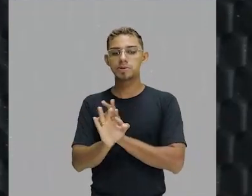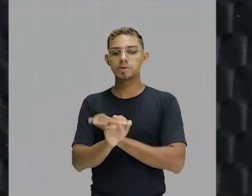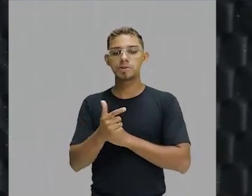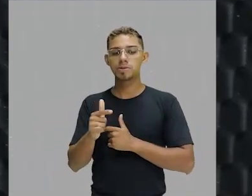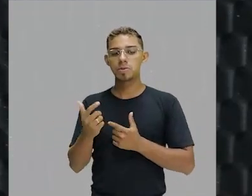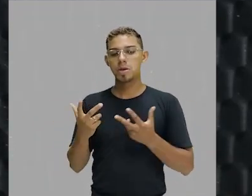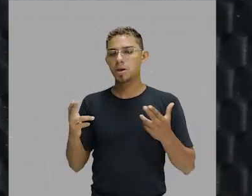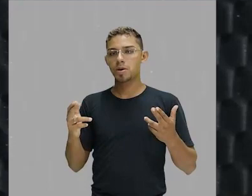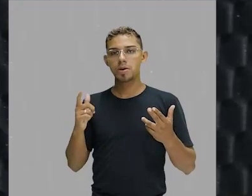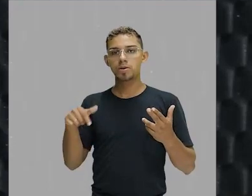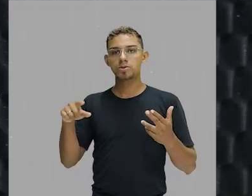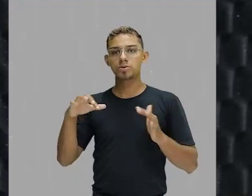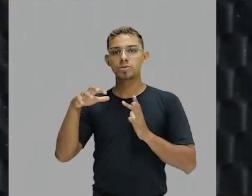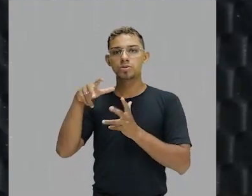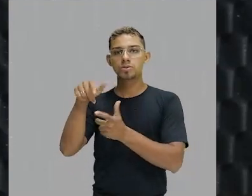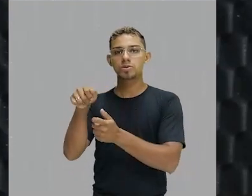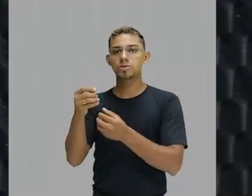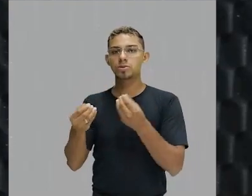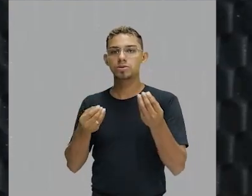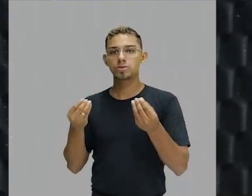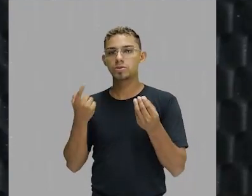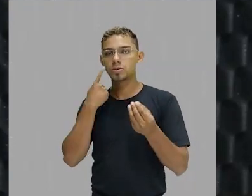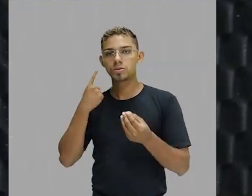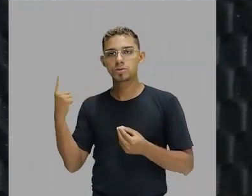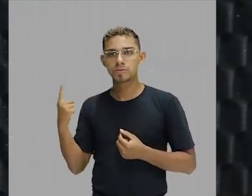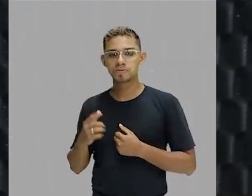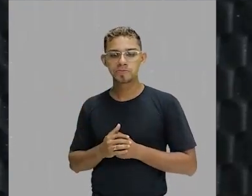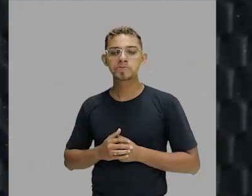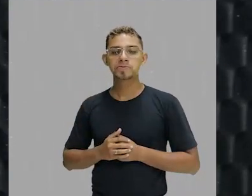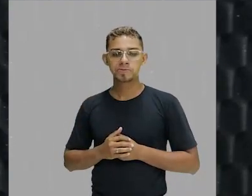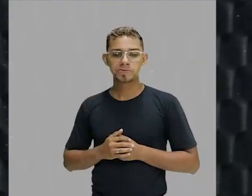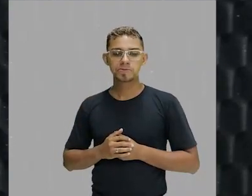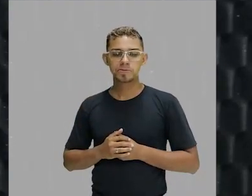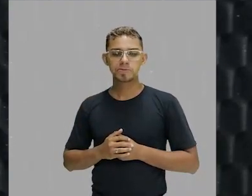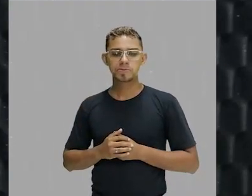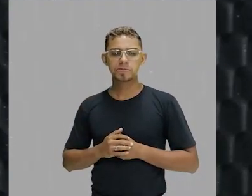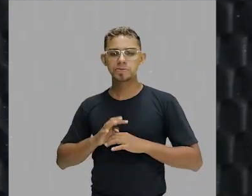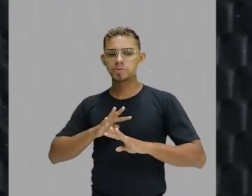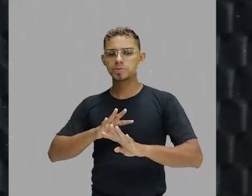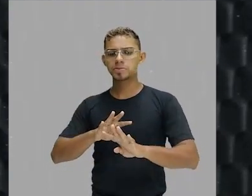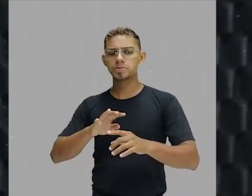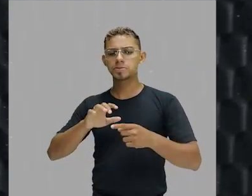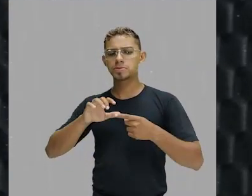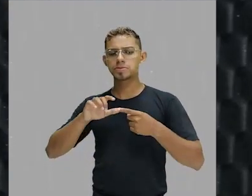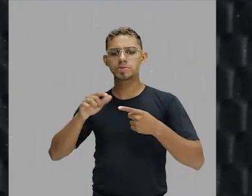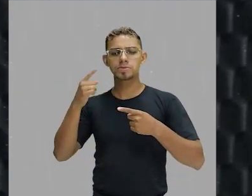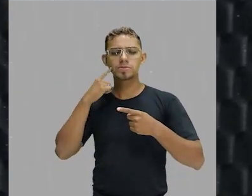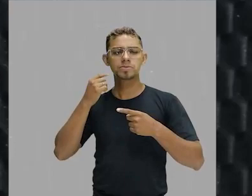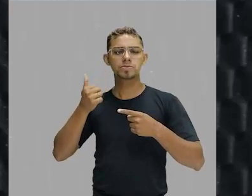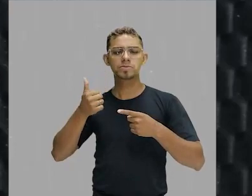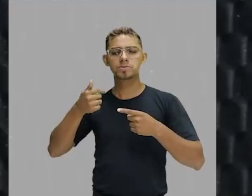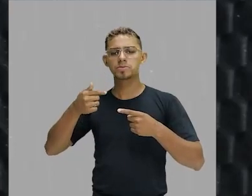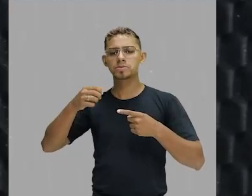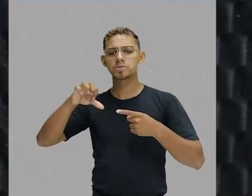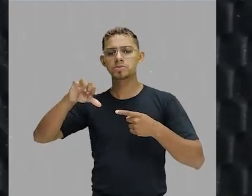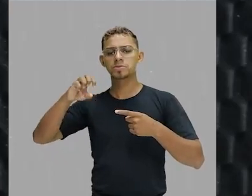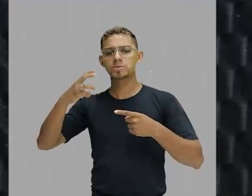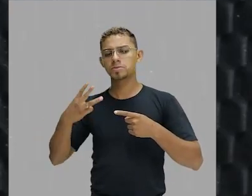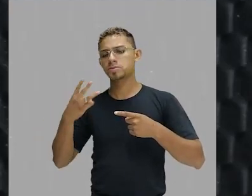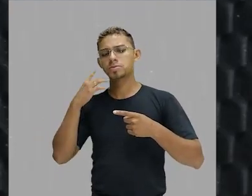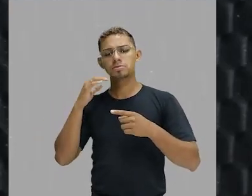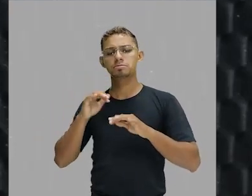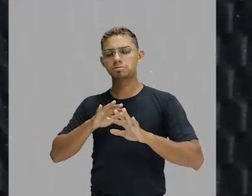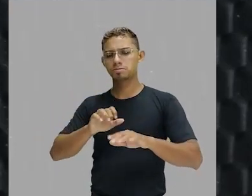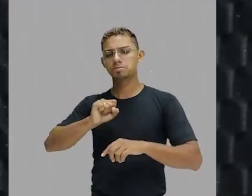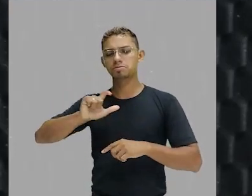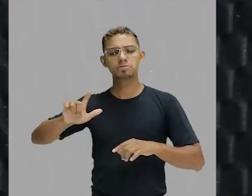nenhuma igual no mundo, com o formato que tem. Você tem, inclusive, Círios de Nazaré espalhados aqui ao longo do estado do Maranhão e aqui em